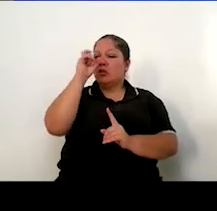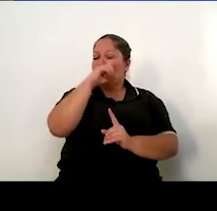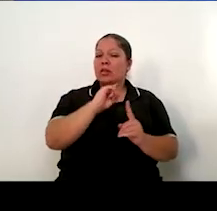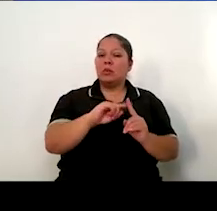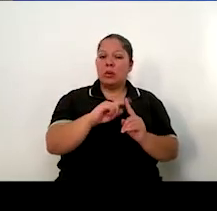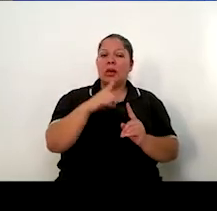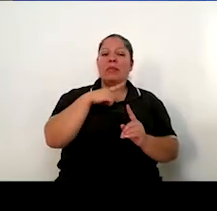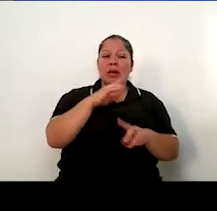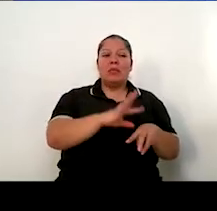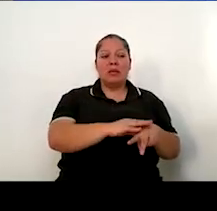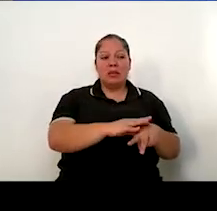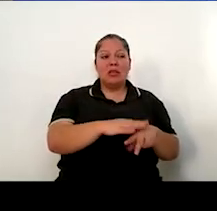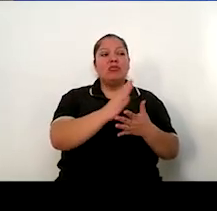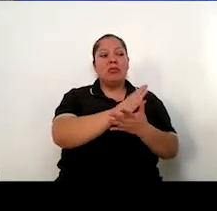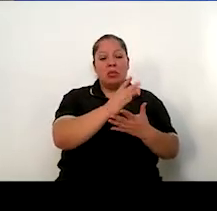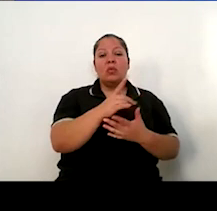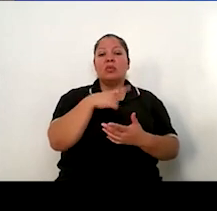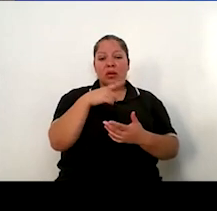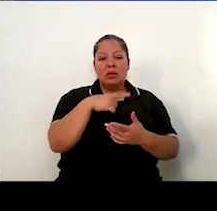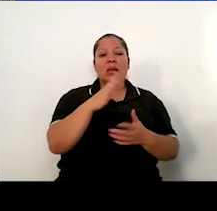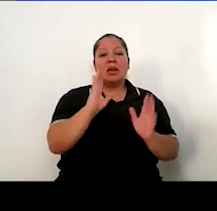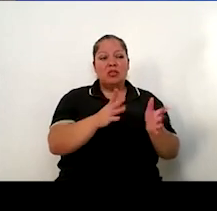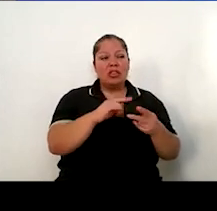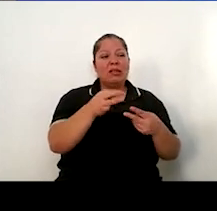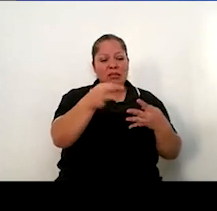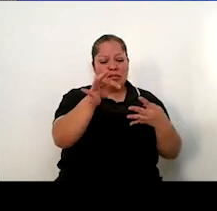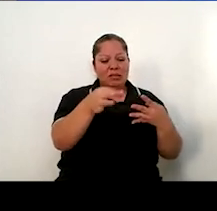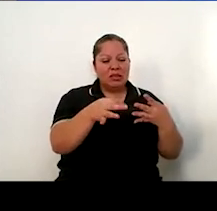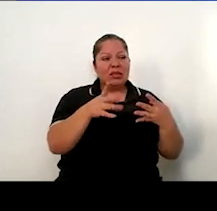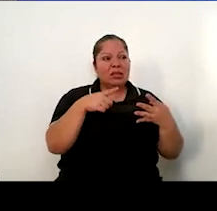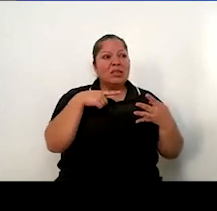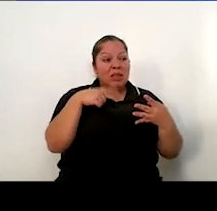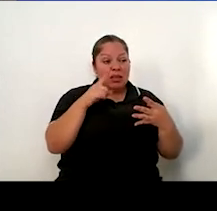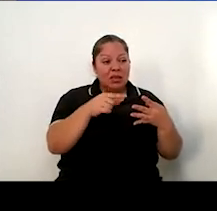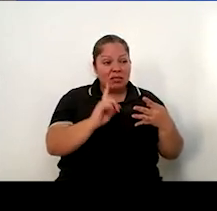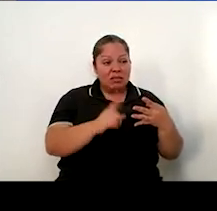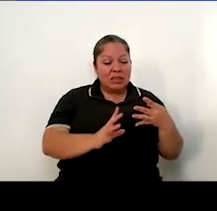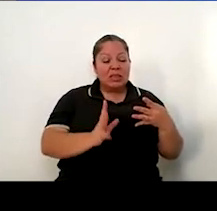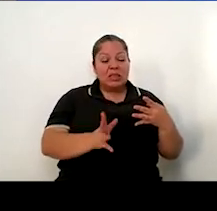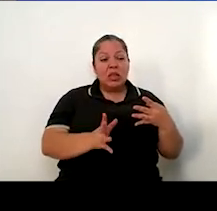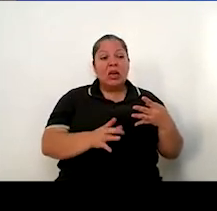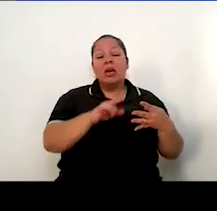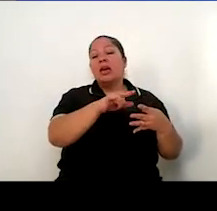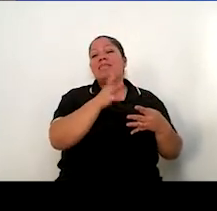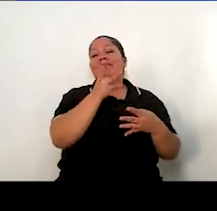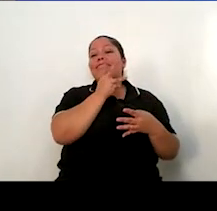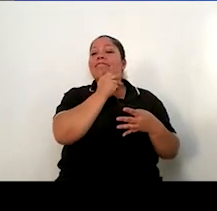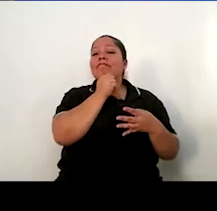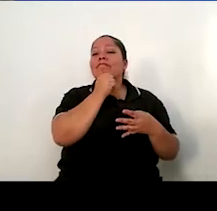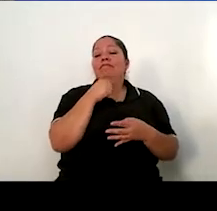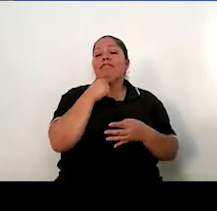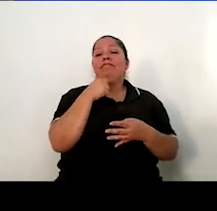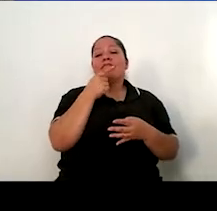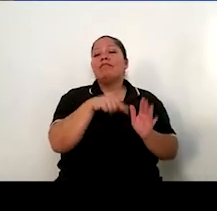mais graves. Então, como a própria Organização Mundial de Saúde recomenda, em países que não têm infraestrutura e recurso humano